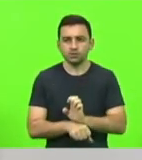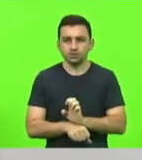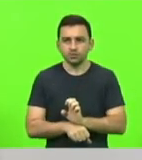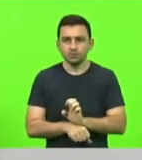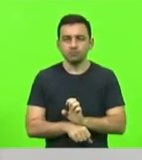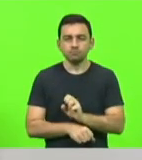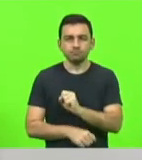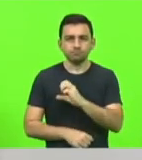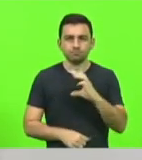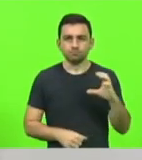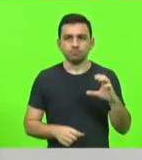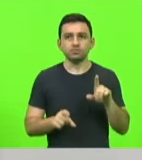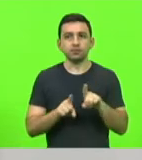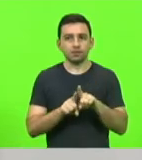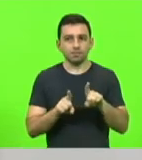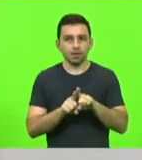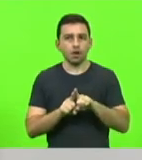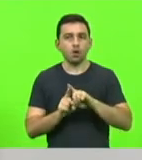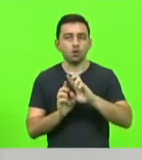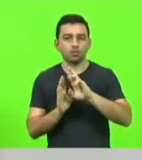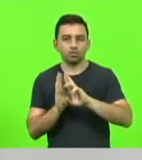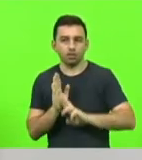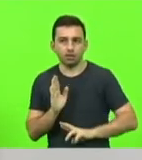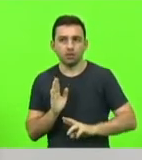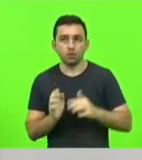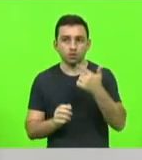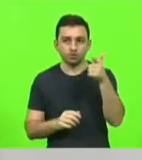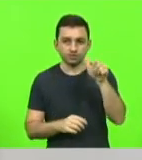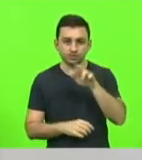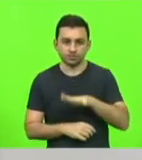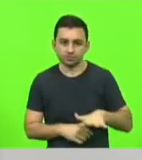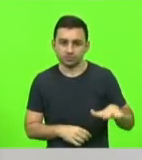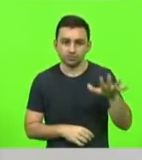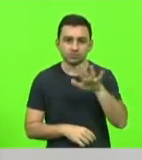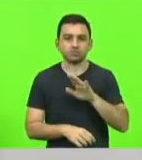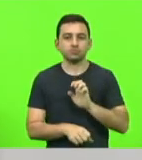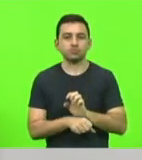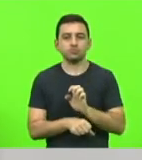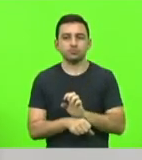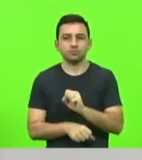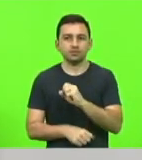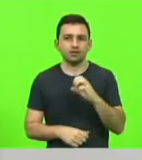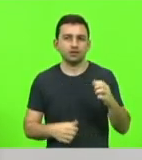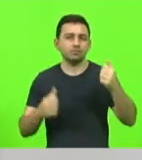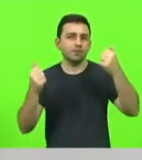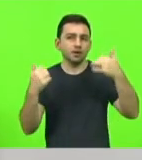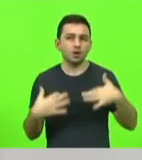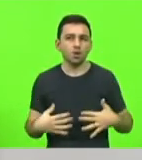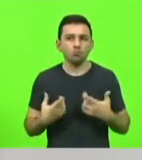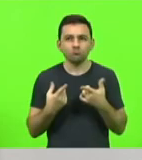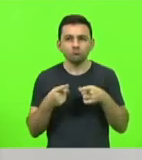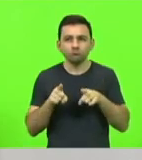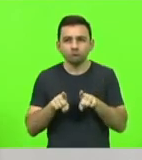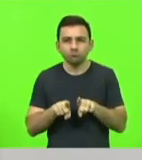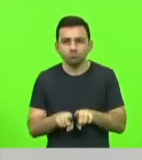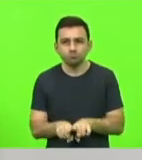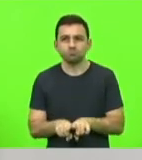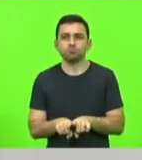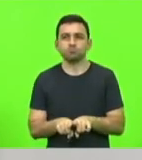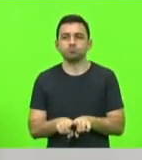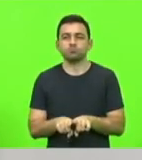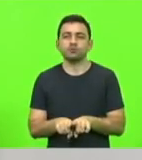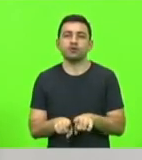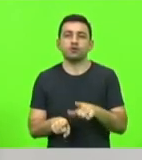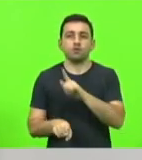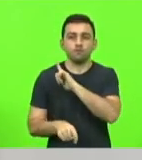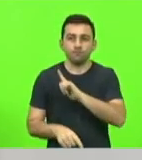roteiro em outras regiões do estado, onde se tratou da grande parceria que o